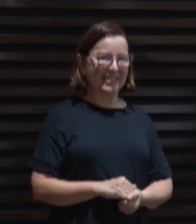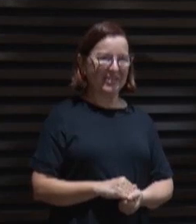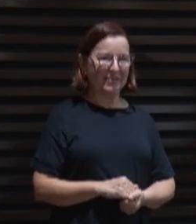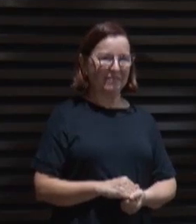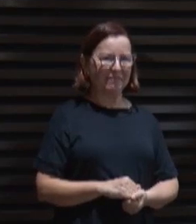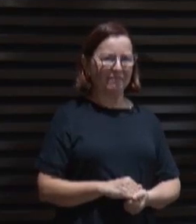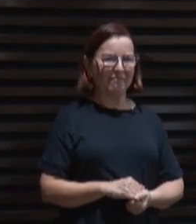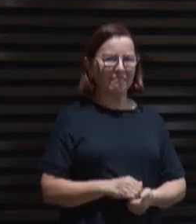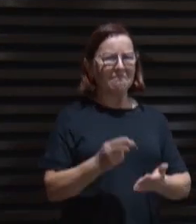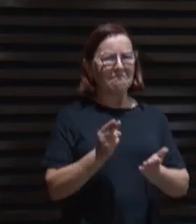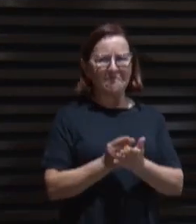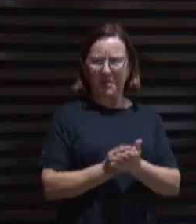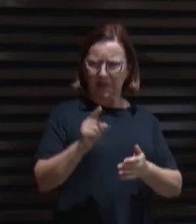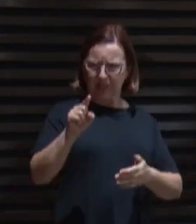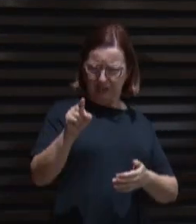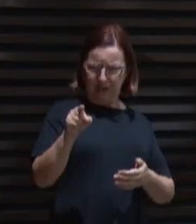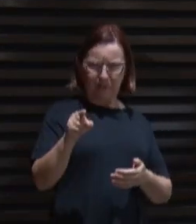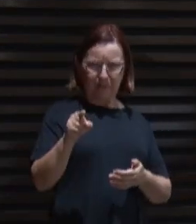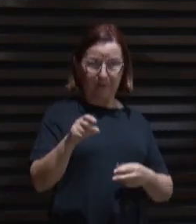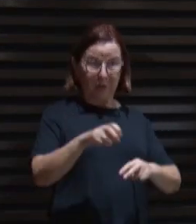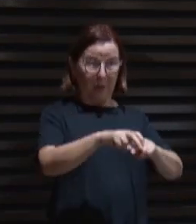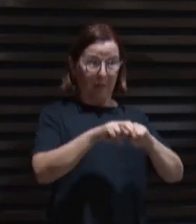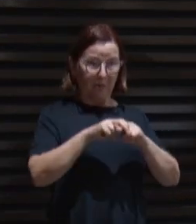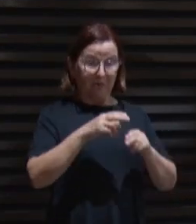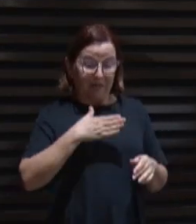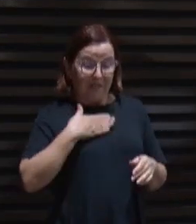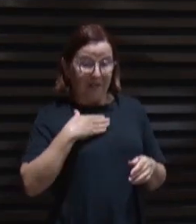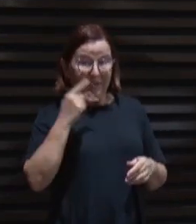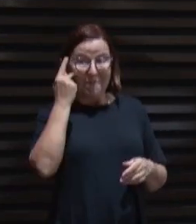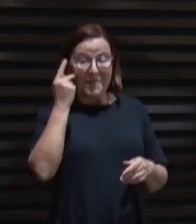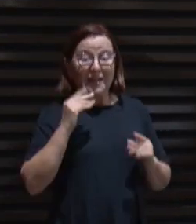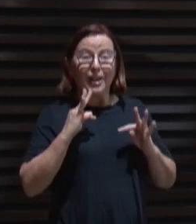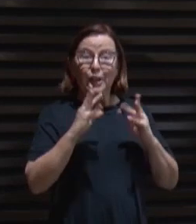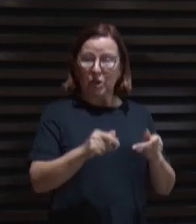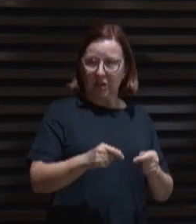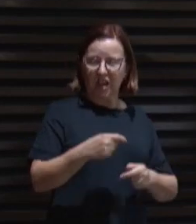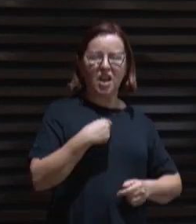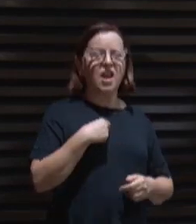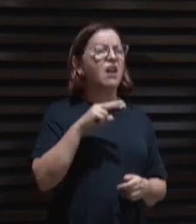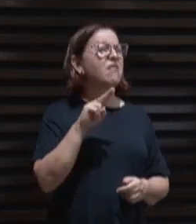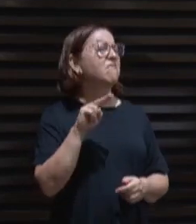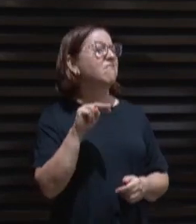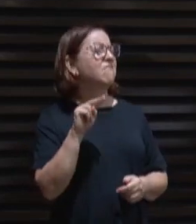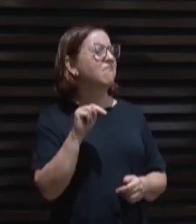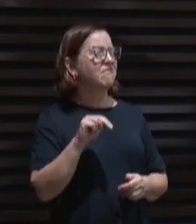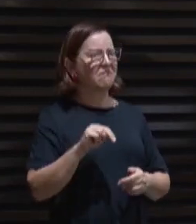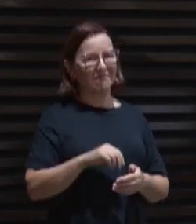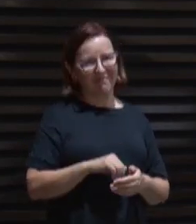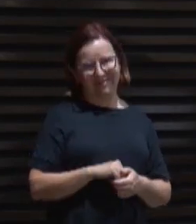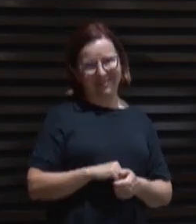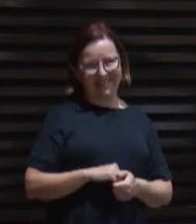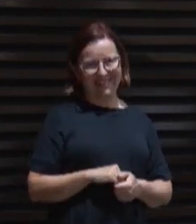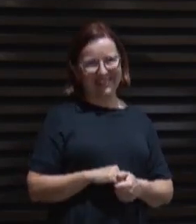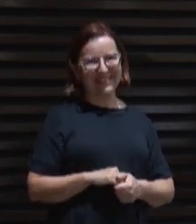Ainda que tu sejas tropeço para todos, nunca o serás